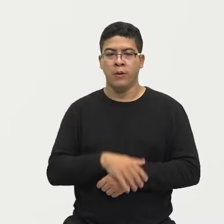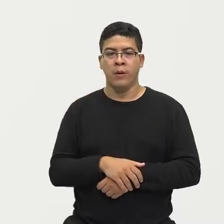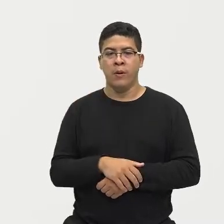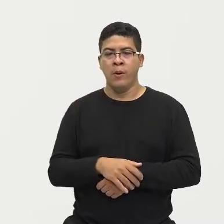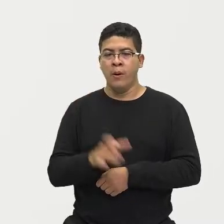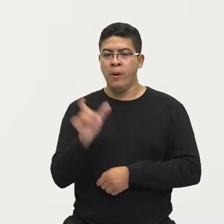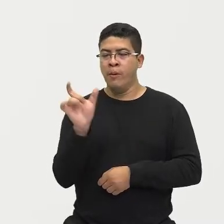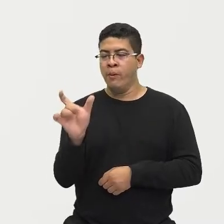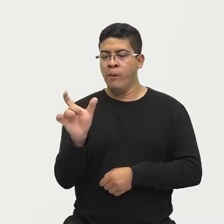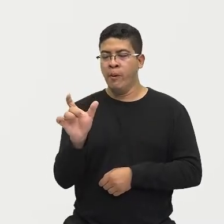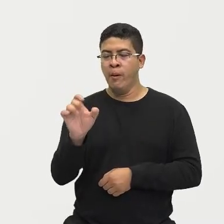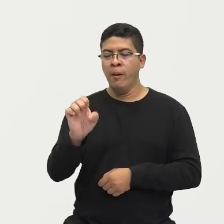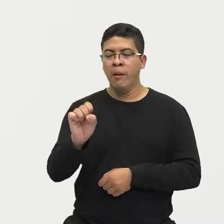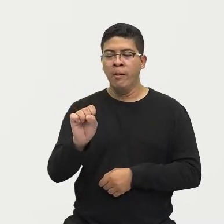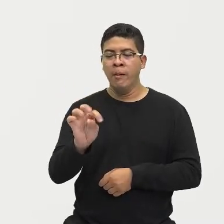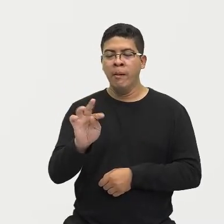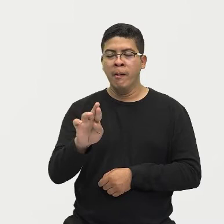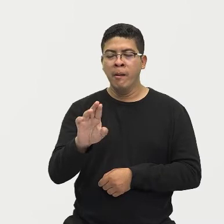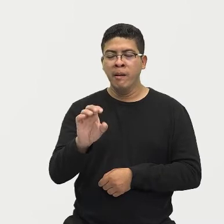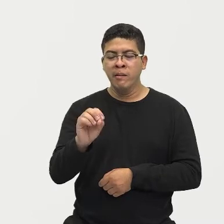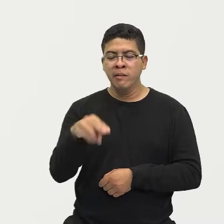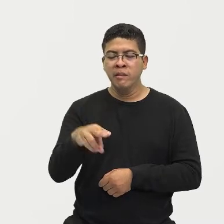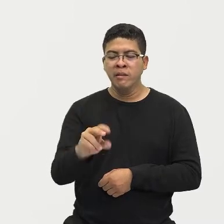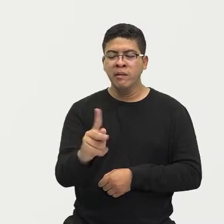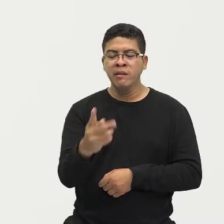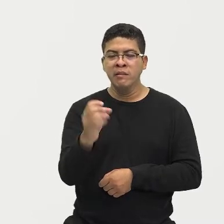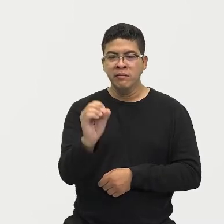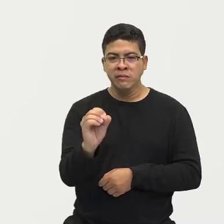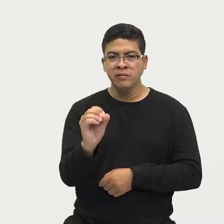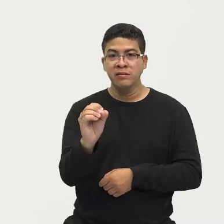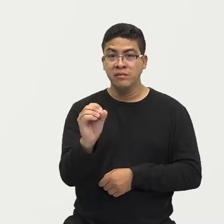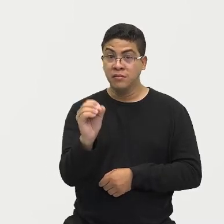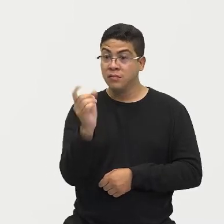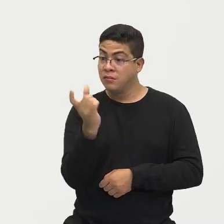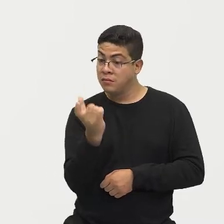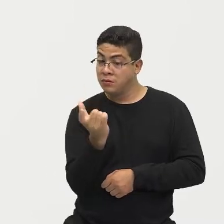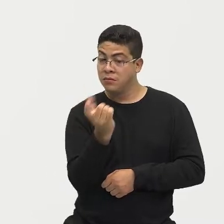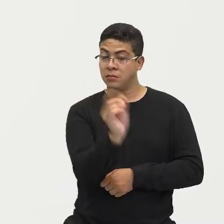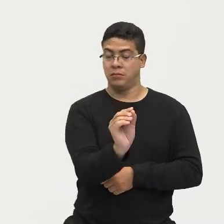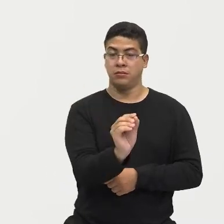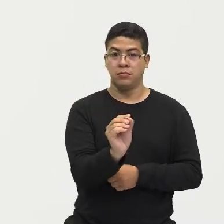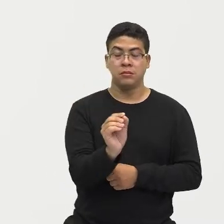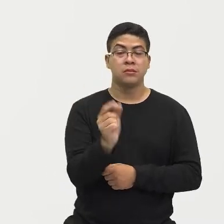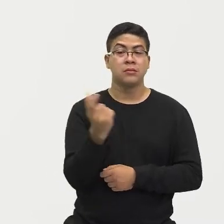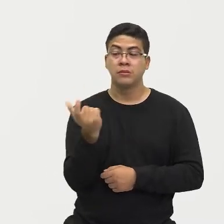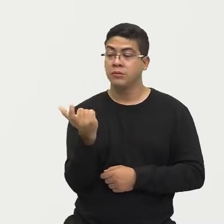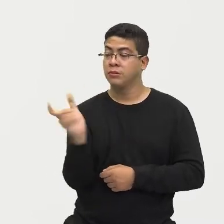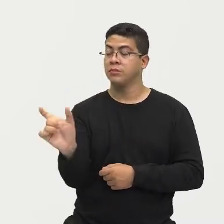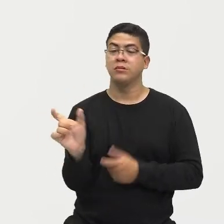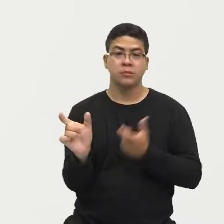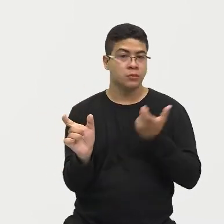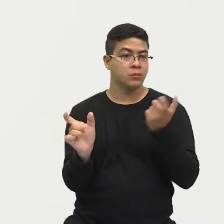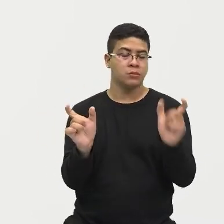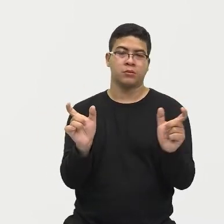na palavra estranho, empregada com finalidades diferentes. Estranho, quando eu digo